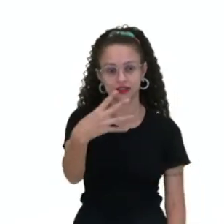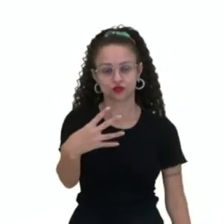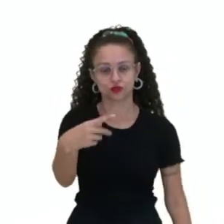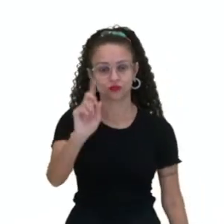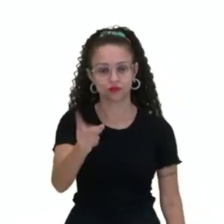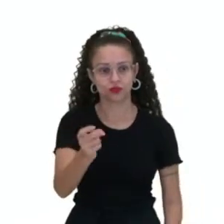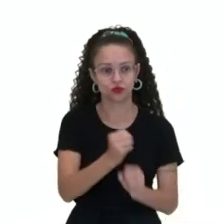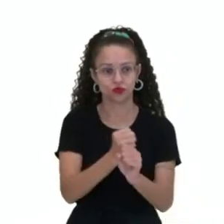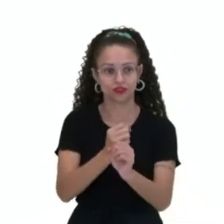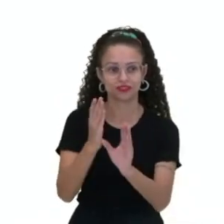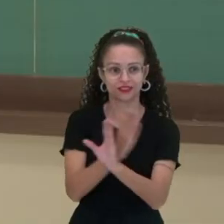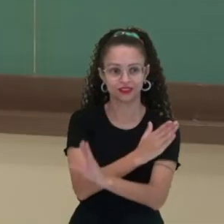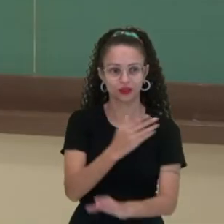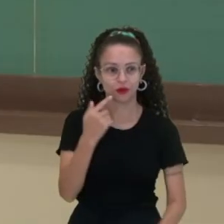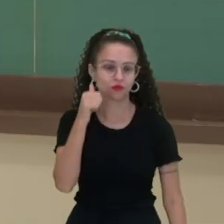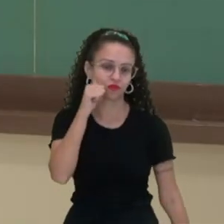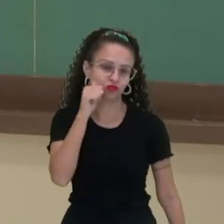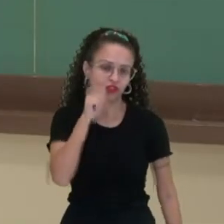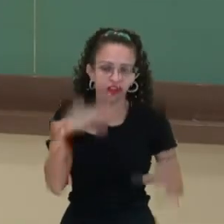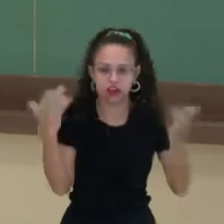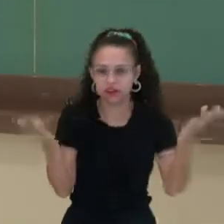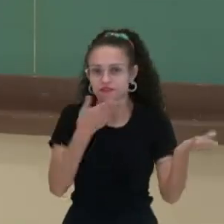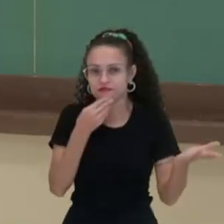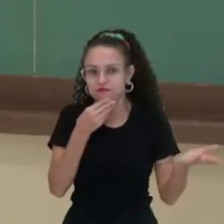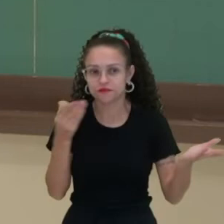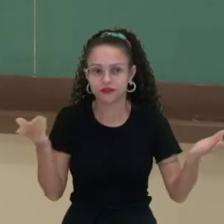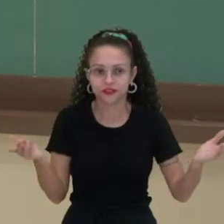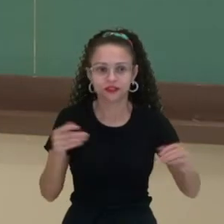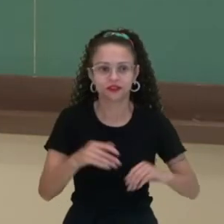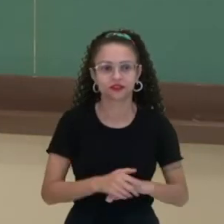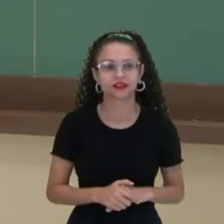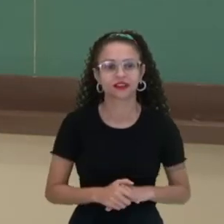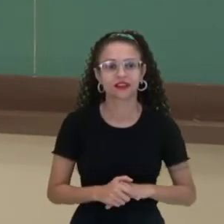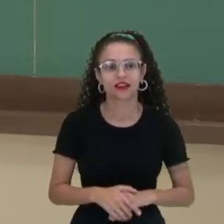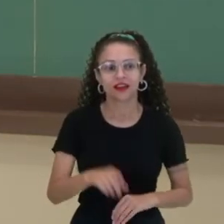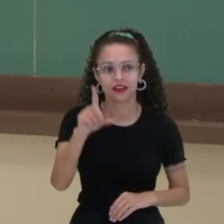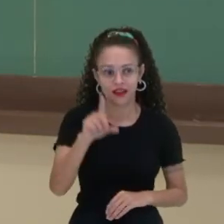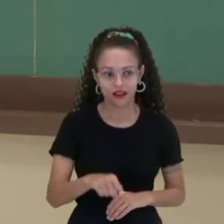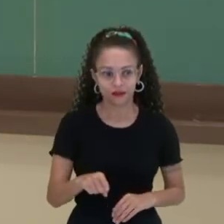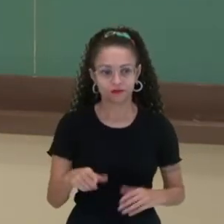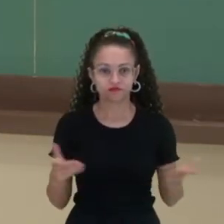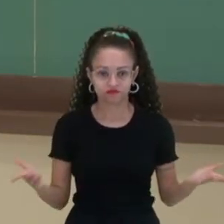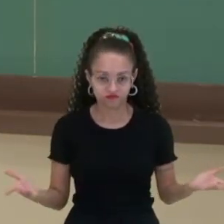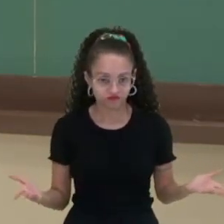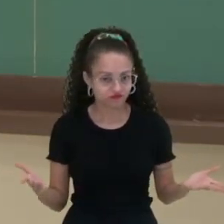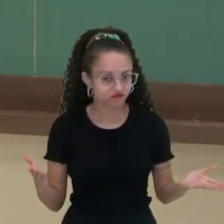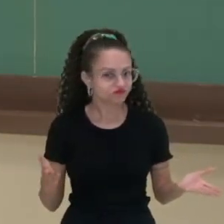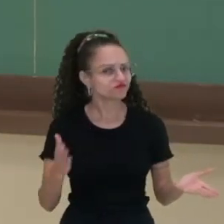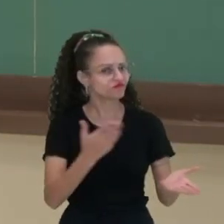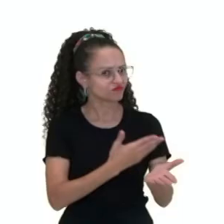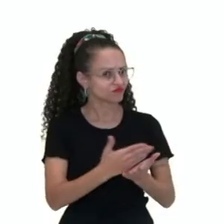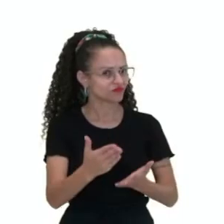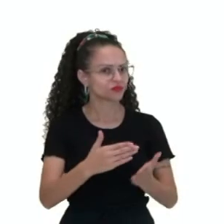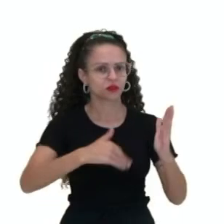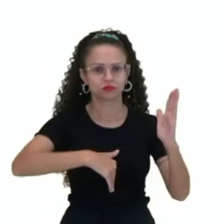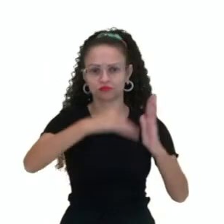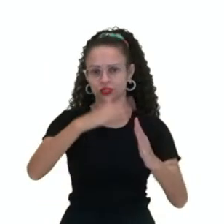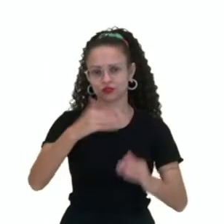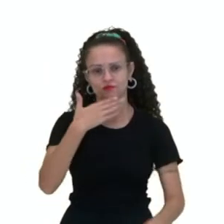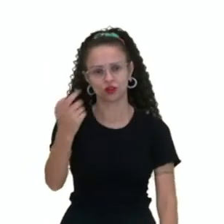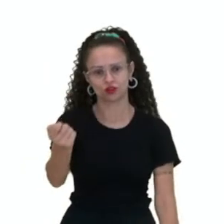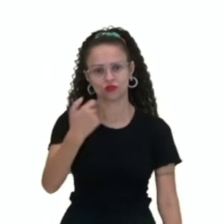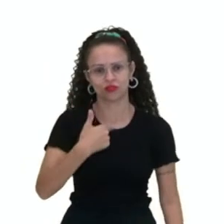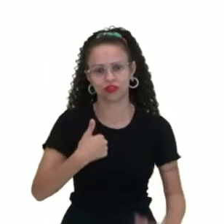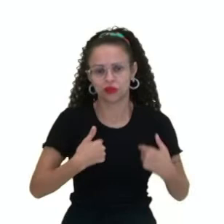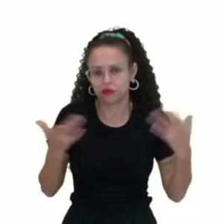atrás, ou a mulher pintora, né? Por que não? Para começo de conversa, pintam melhor que eu, né? Que o meu